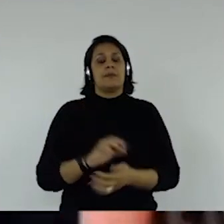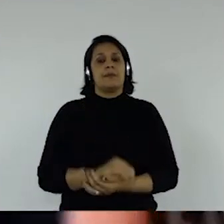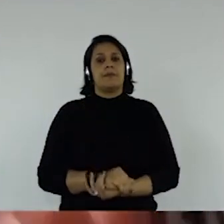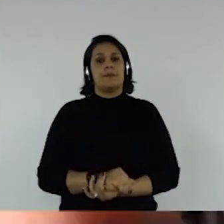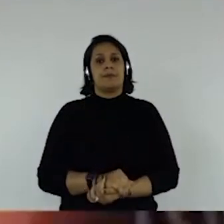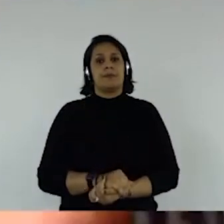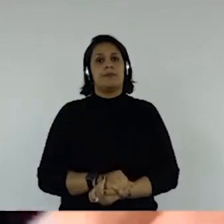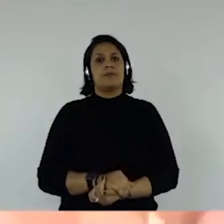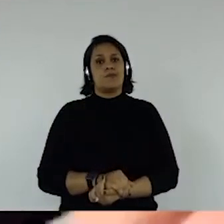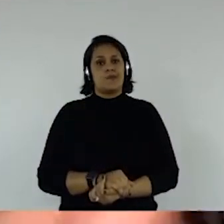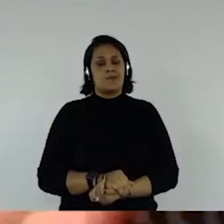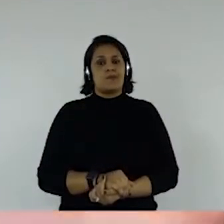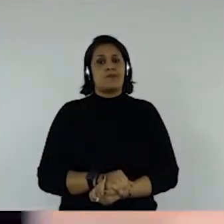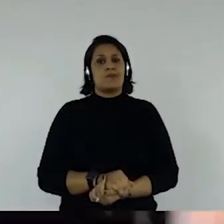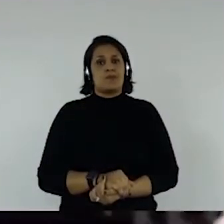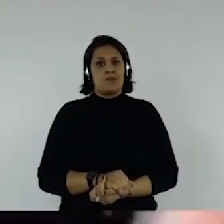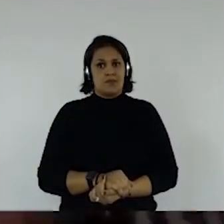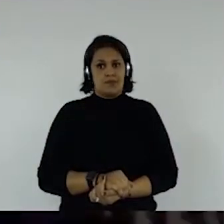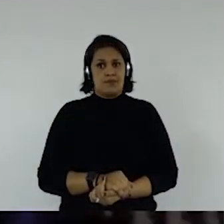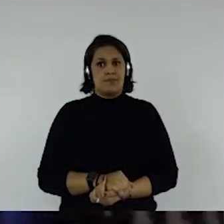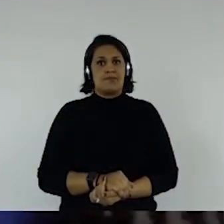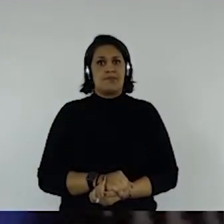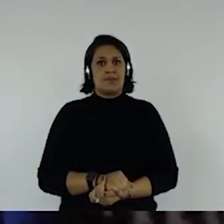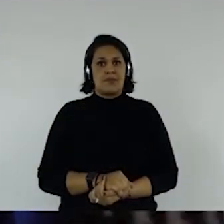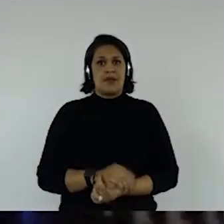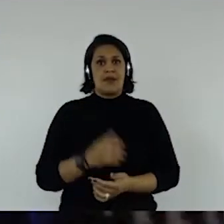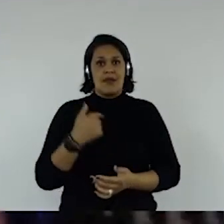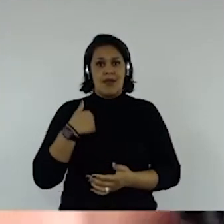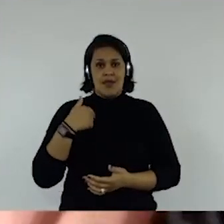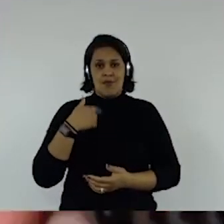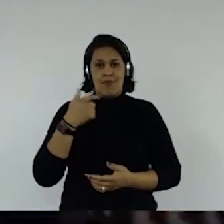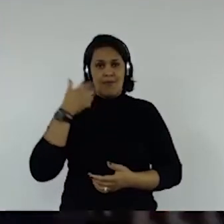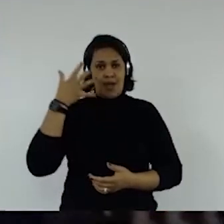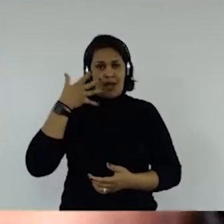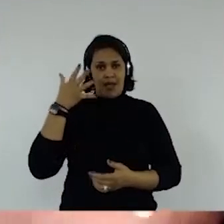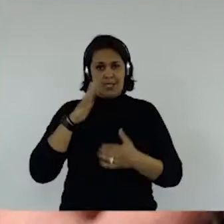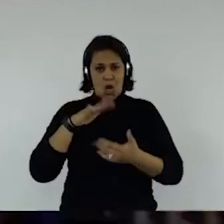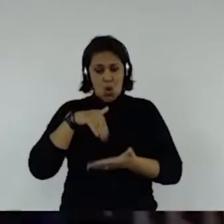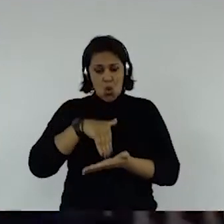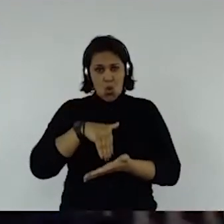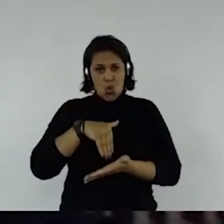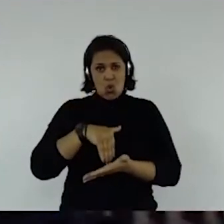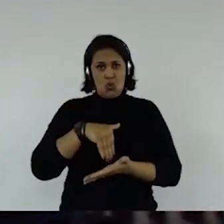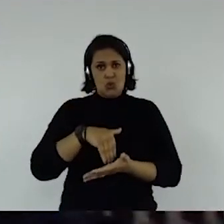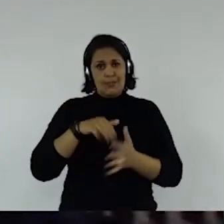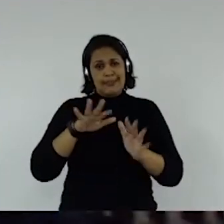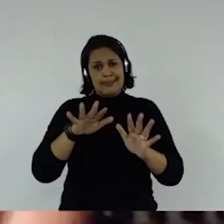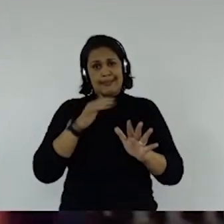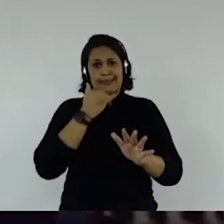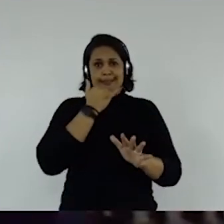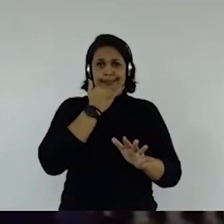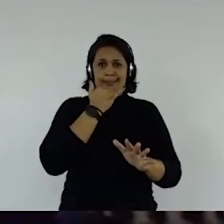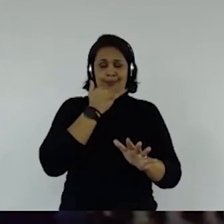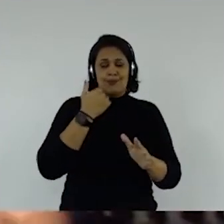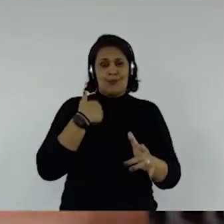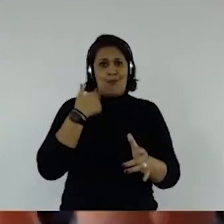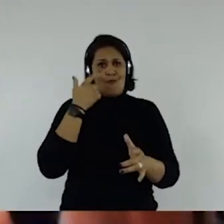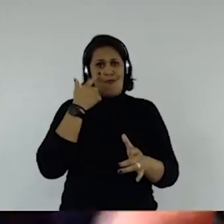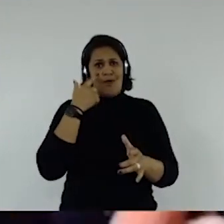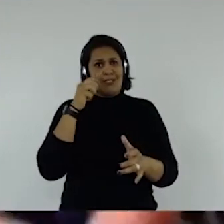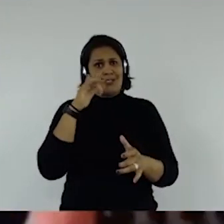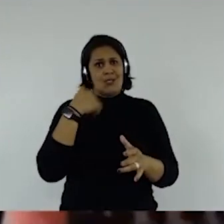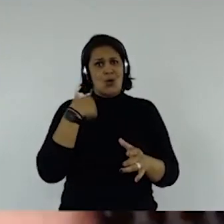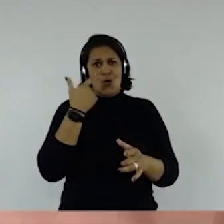tenho que até avisar os espectadores, é um degradê eu falar por último aqui, vai ser um anticlímax, mas, enfim, eu vou me esforçar. E é